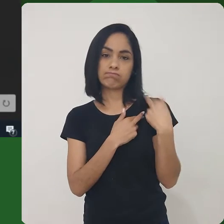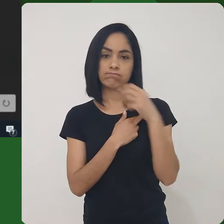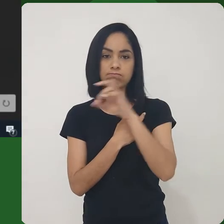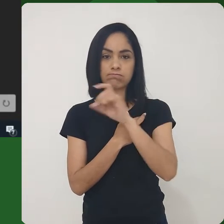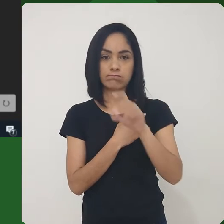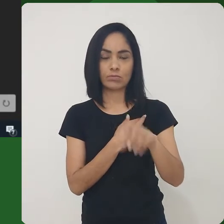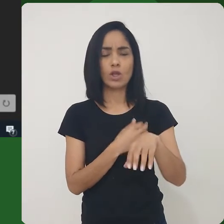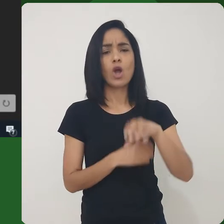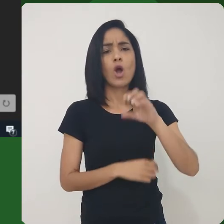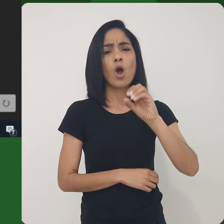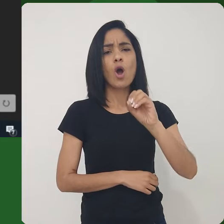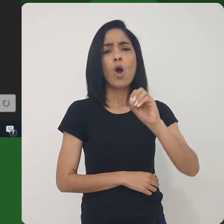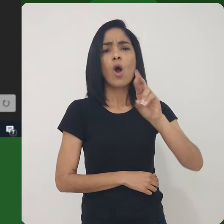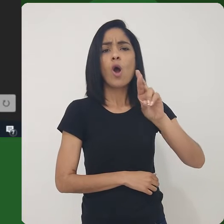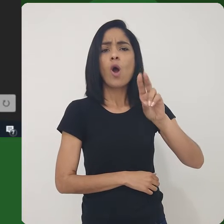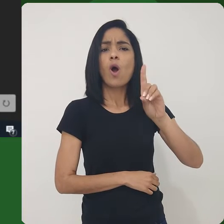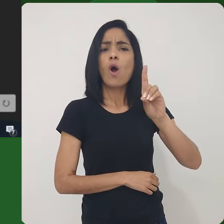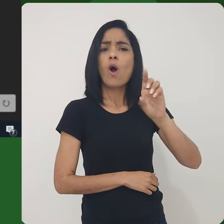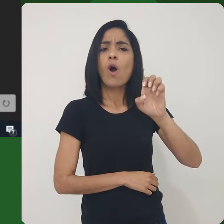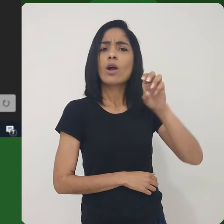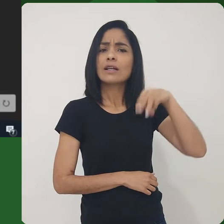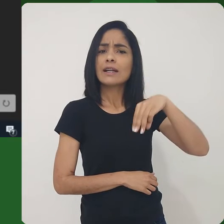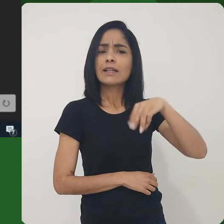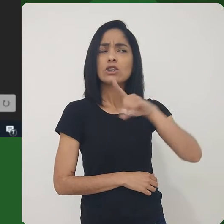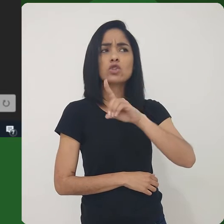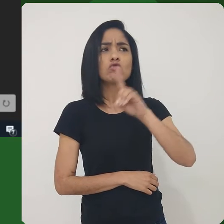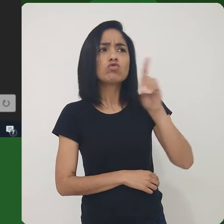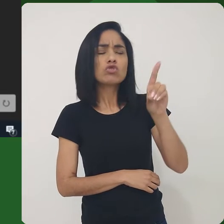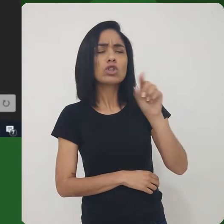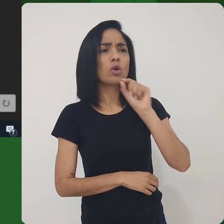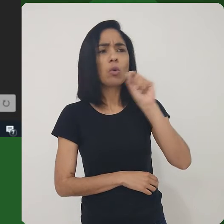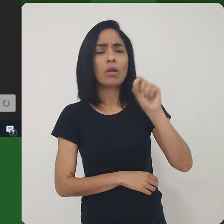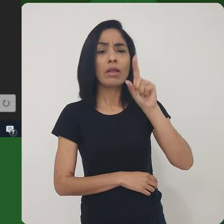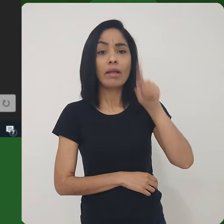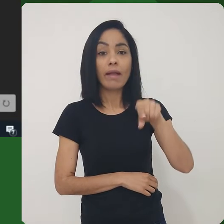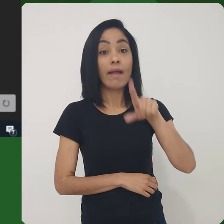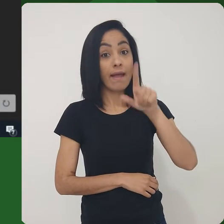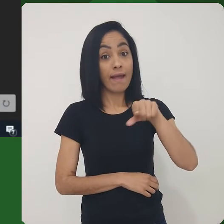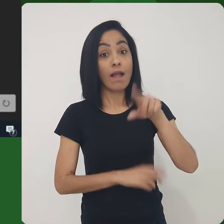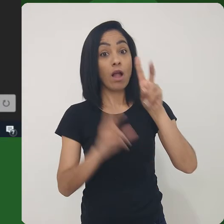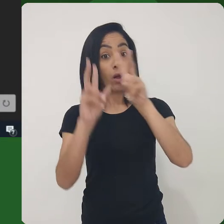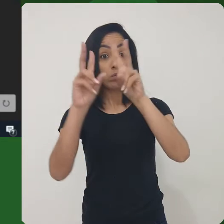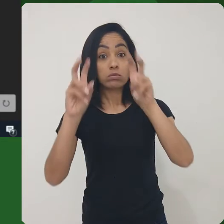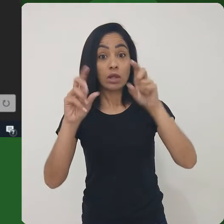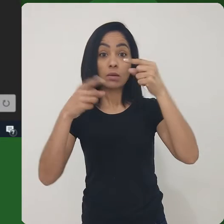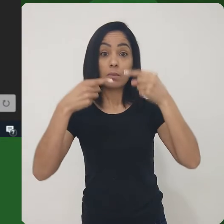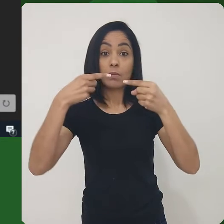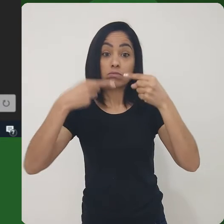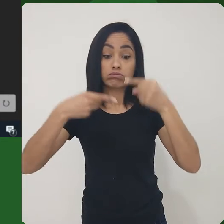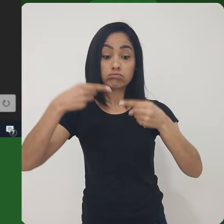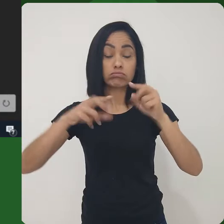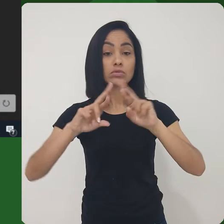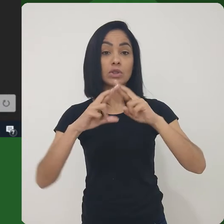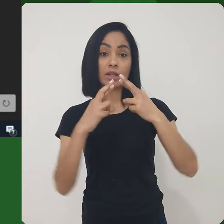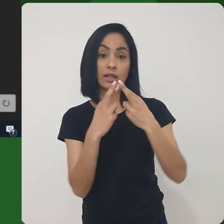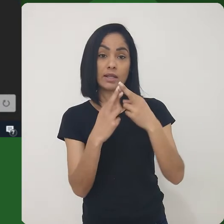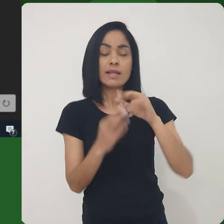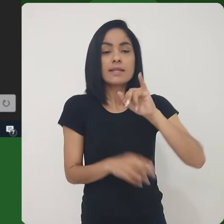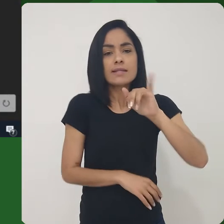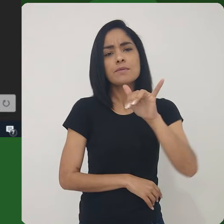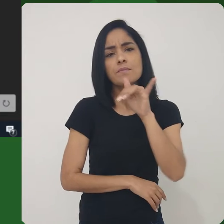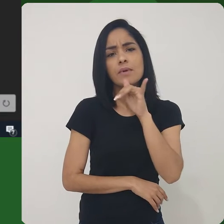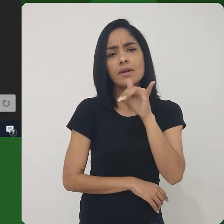cargos. Ordem do dia. O que é a ordem do dia? É o que vai ser o que foi tratado durante a reunião. Se foi